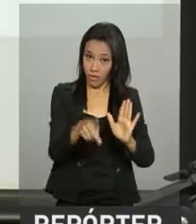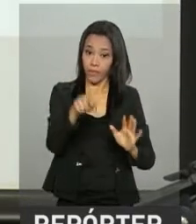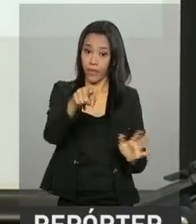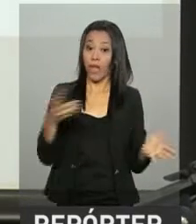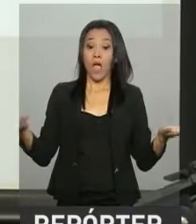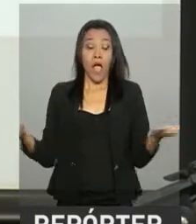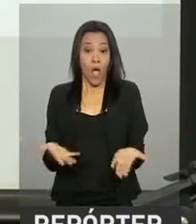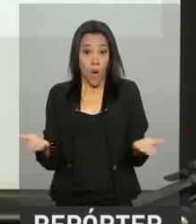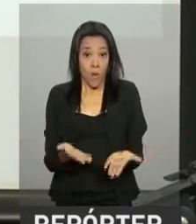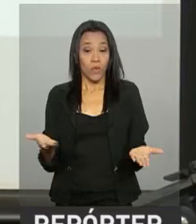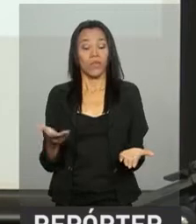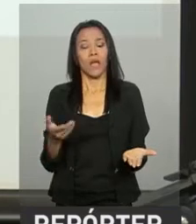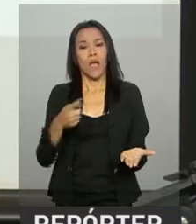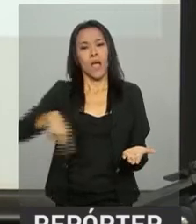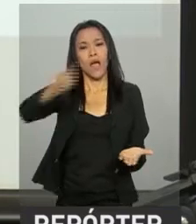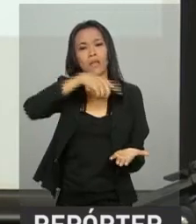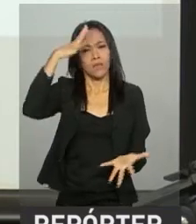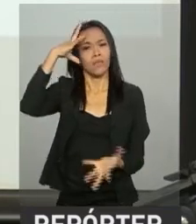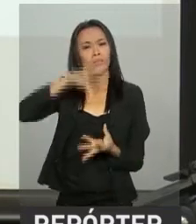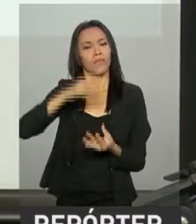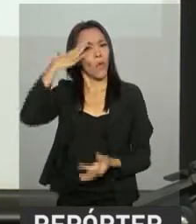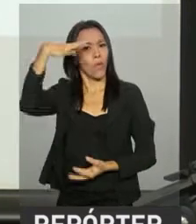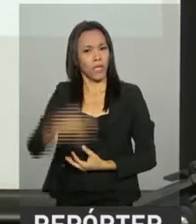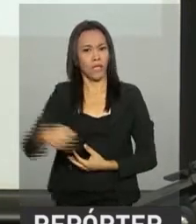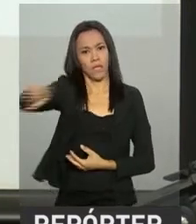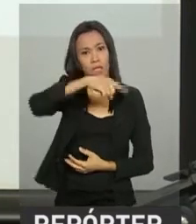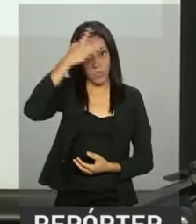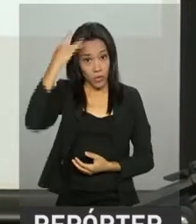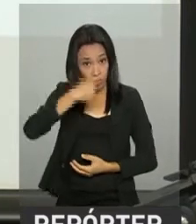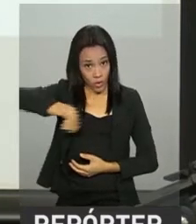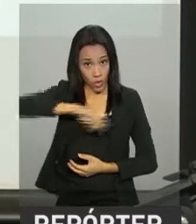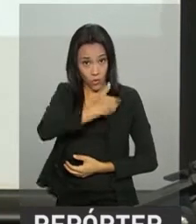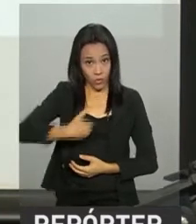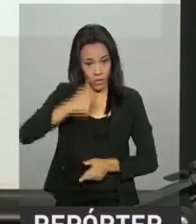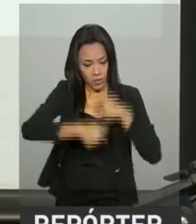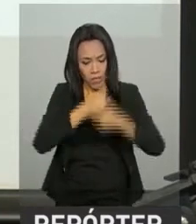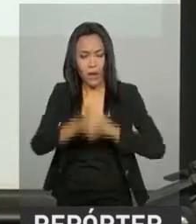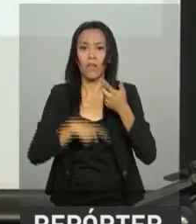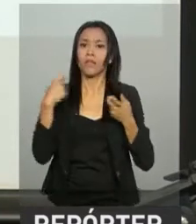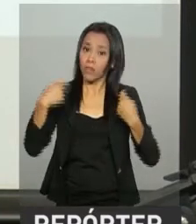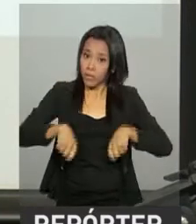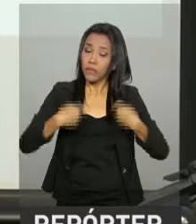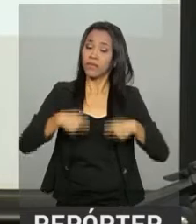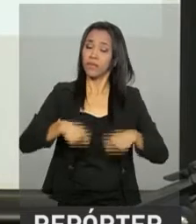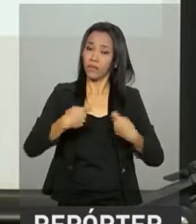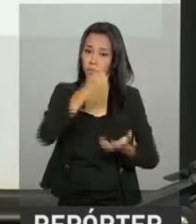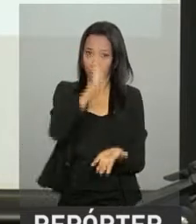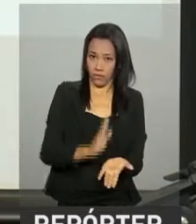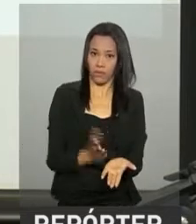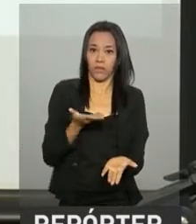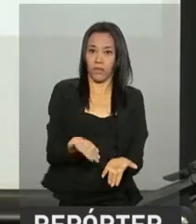pessoas vão compreender que nós estamos fazendo aquilo que o brasil precisa pra mim seria